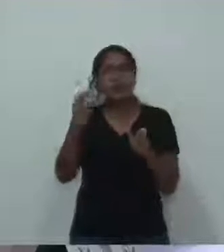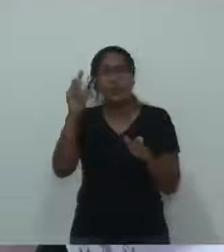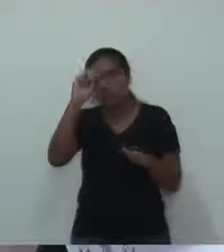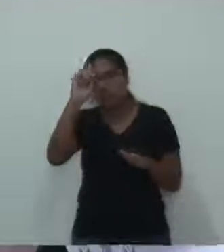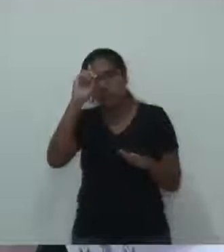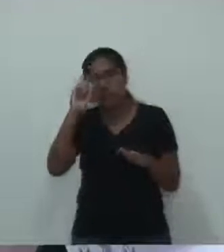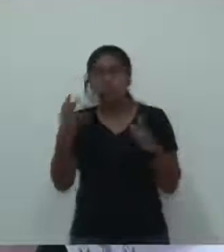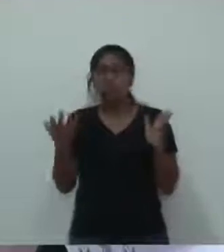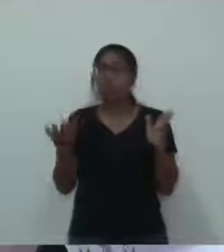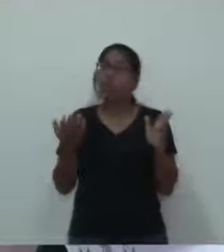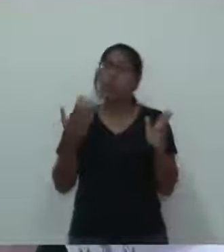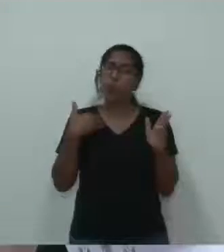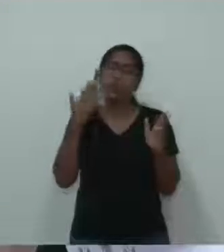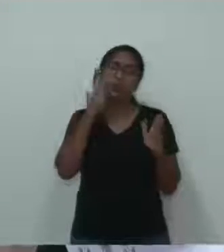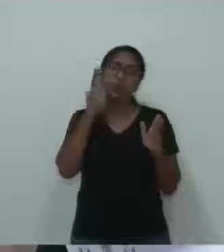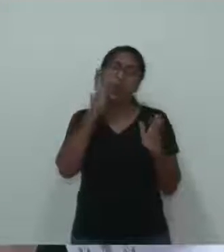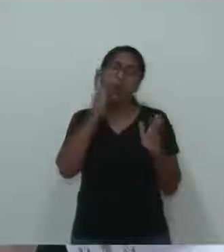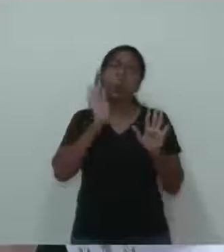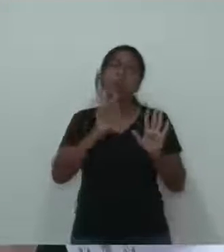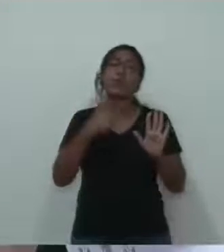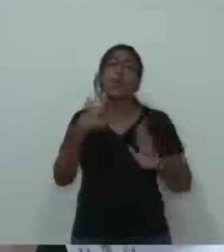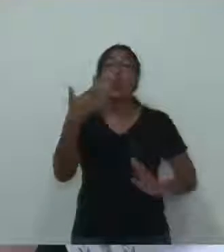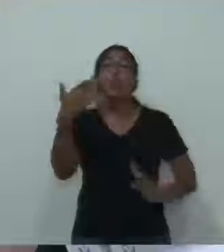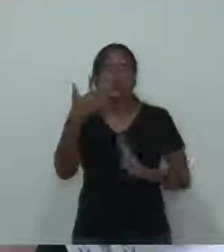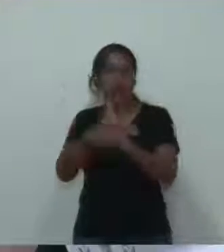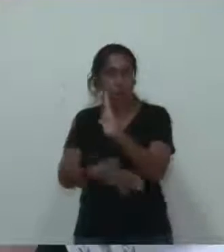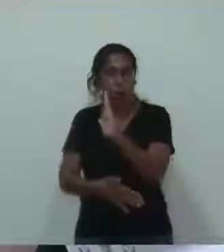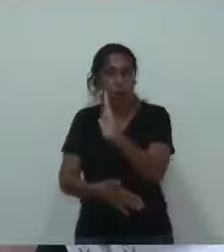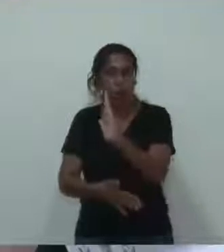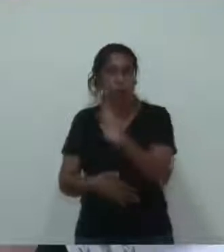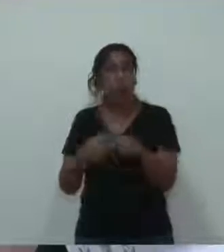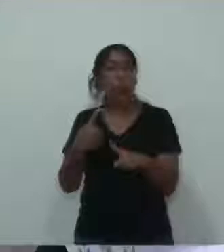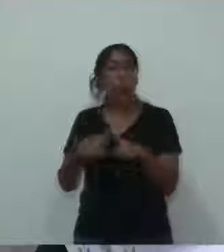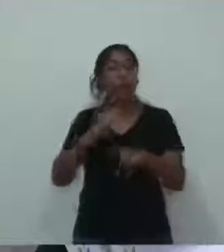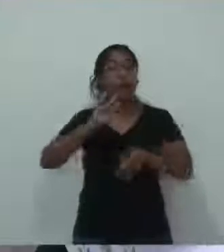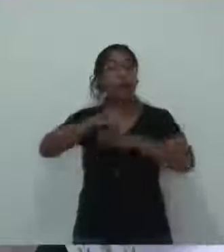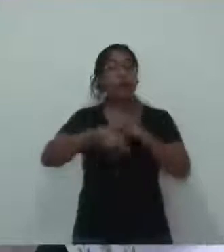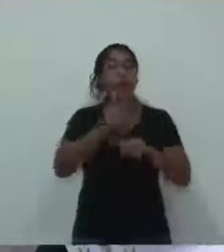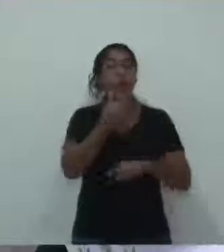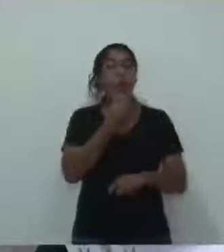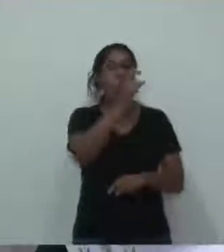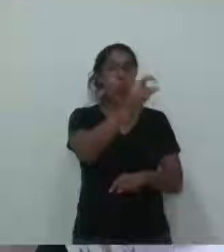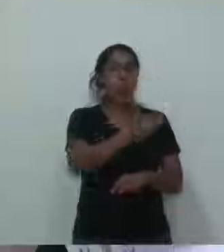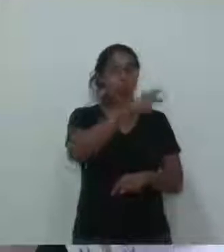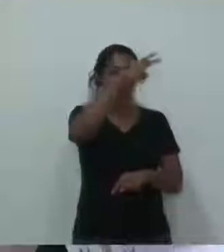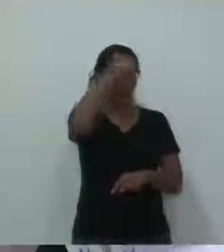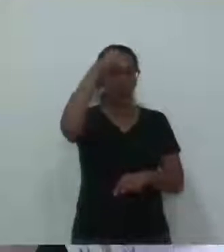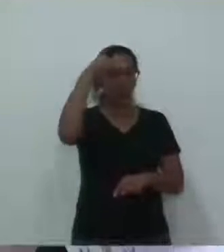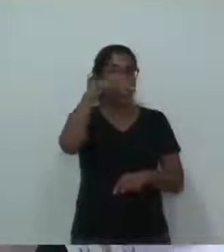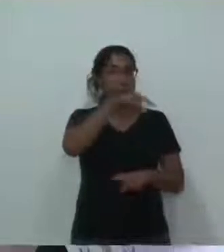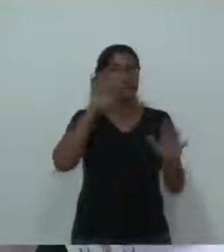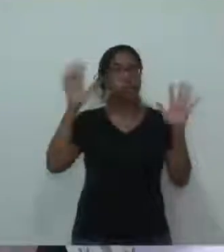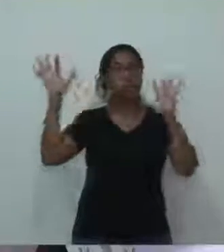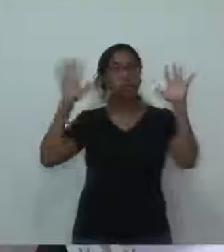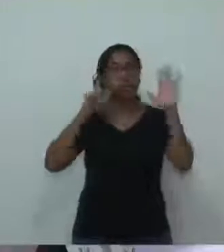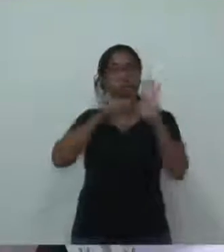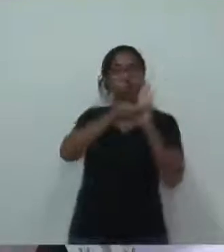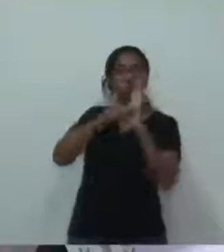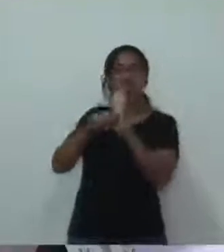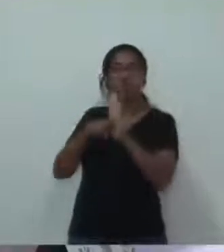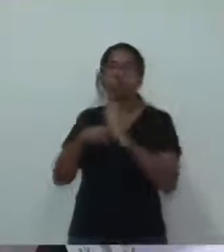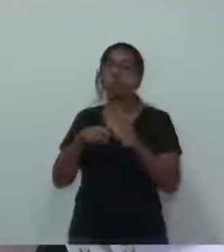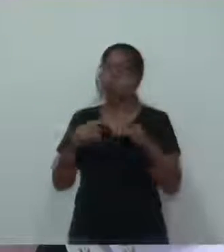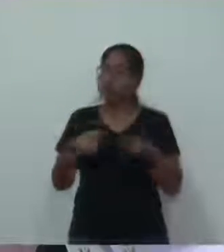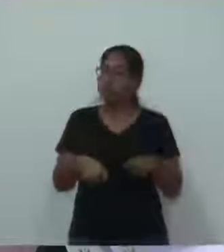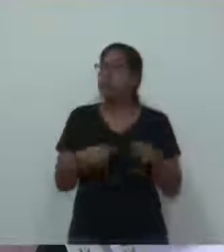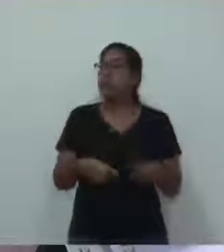bem consciente disso, por isso que eu vou votar até favoravelmente, porque, volto a repetir, espero que o prefeito pondere e analise lá em cima essa emenda, e ainda que ele